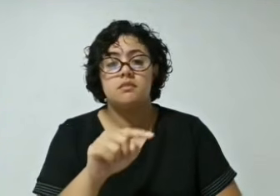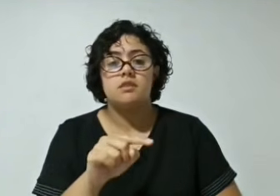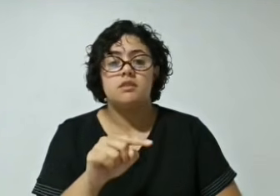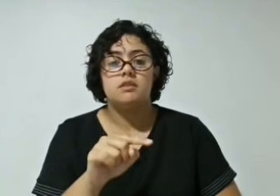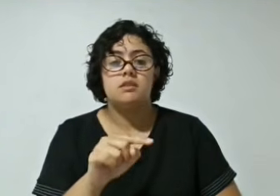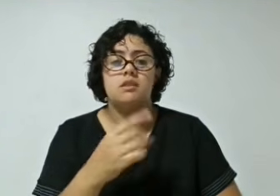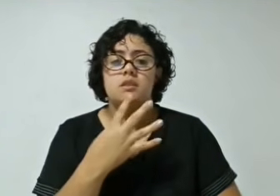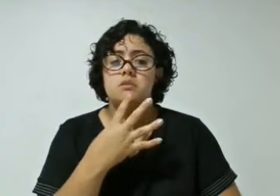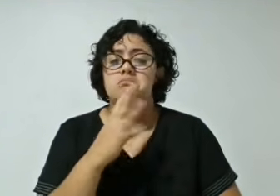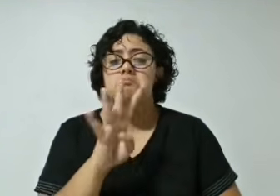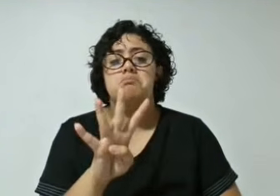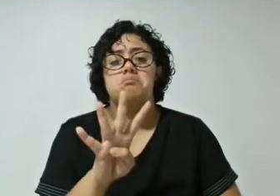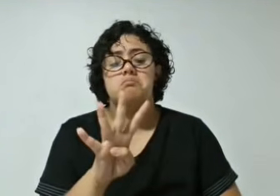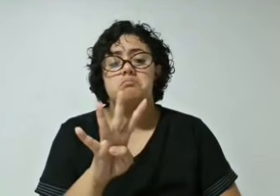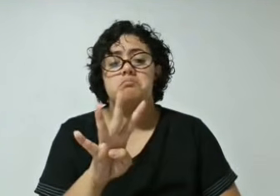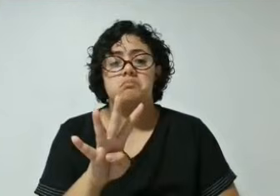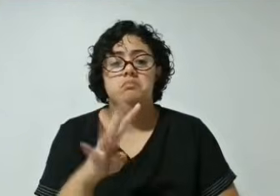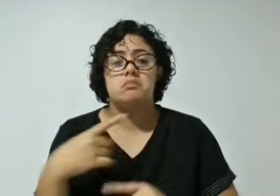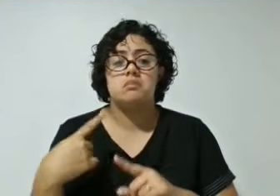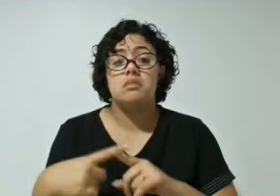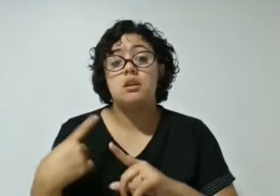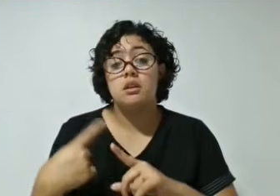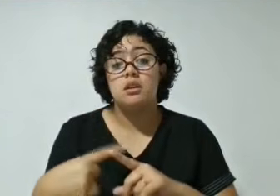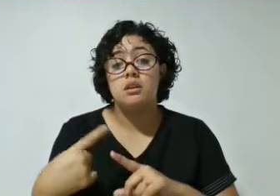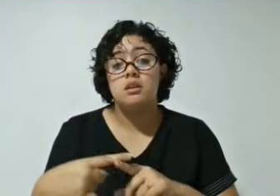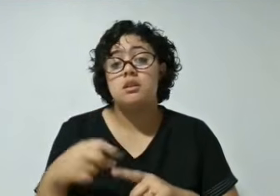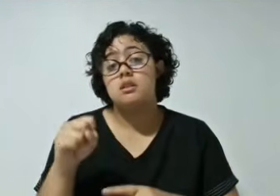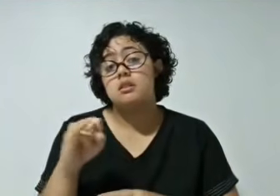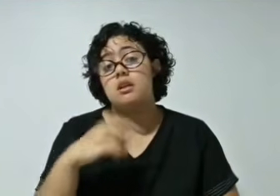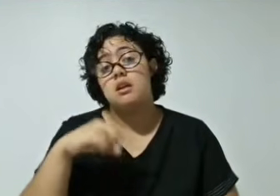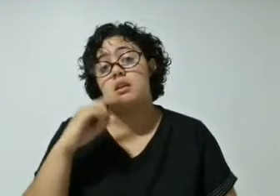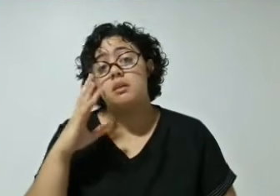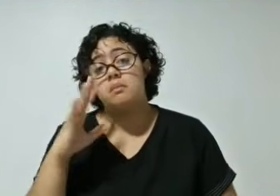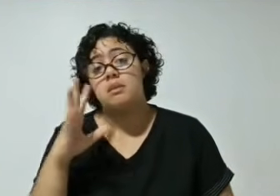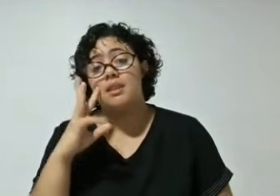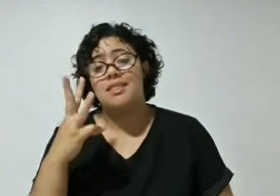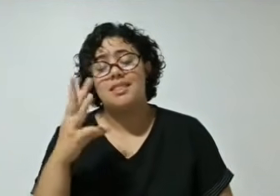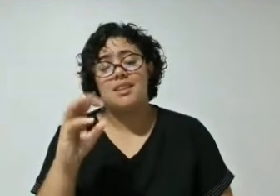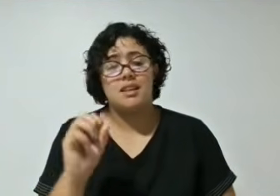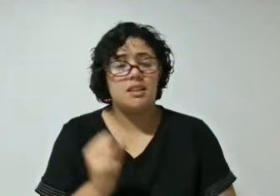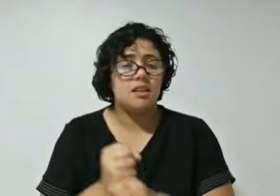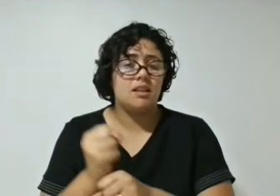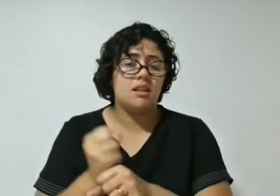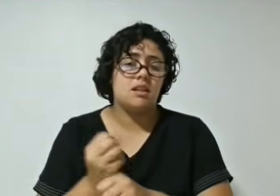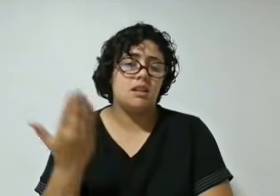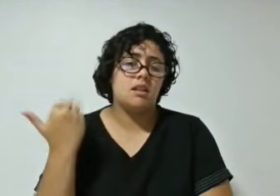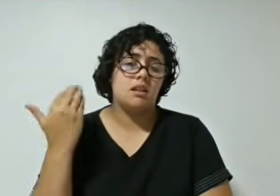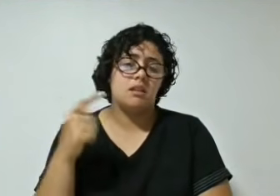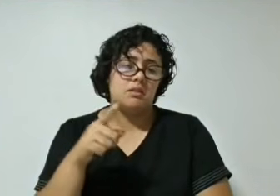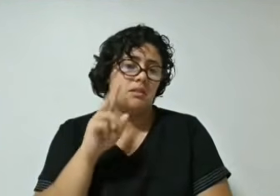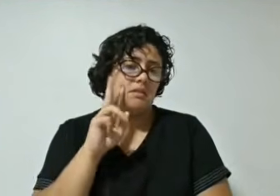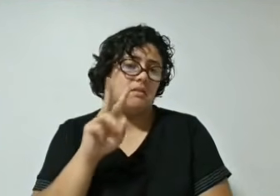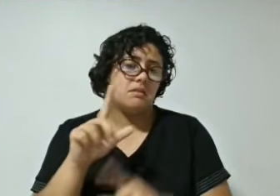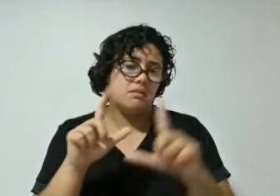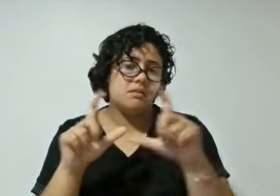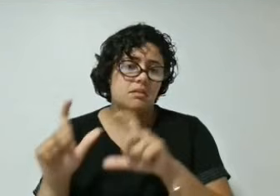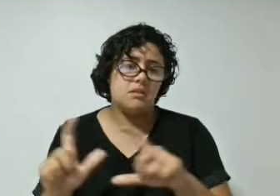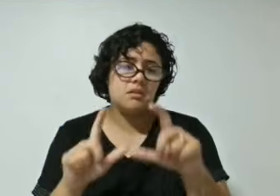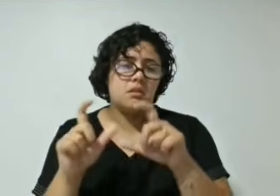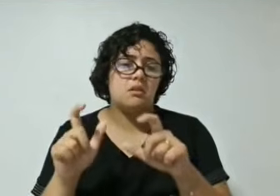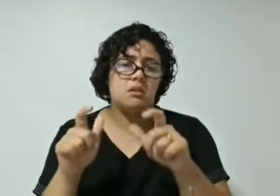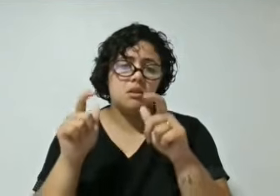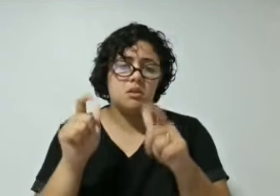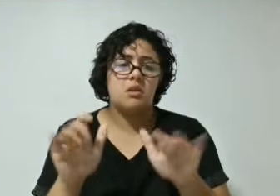conhecer, né? Porque se a gente pensa 30 anos atrás, você viu as fotos, né? Onde que era, onde funcionava o